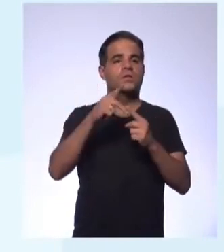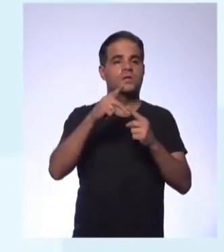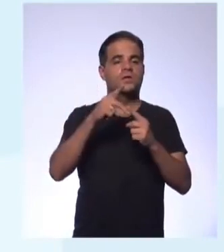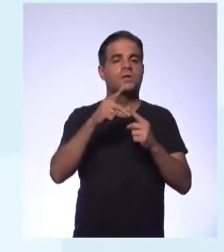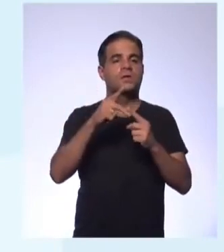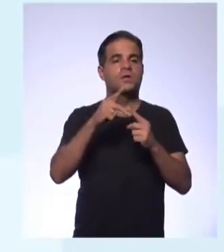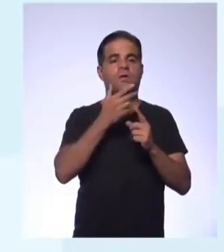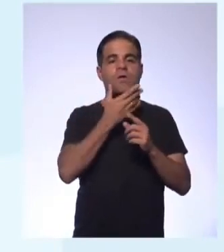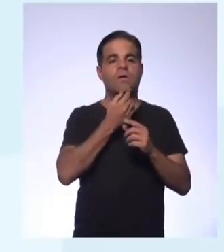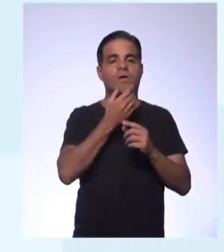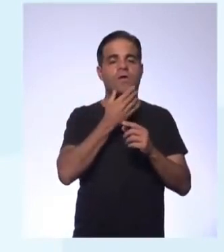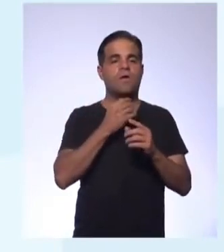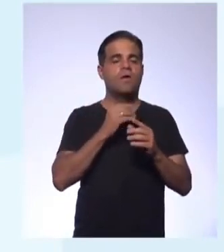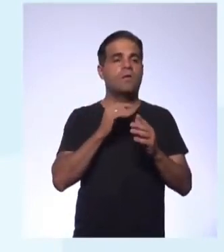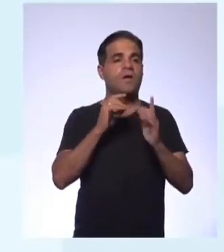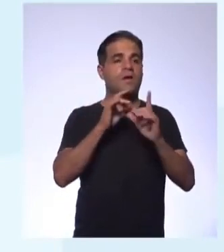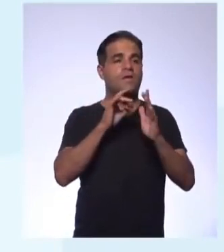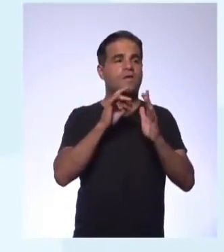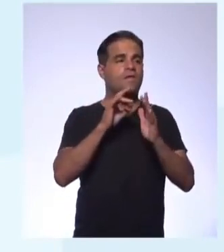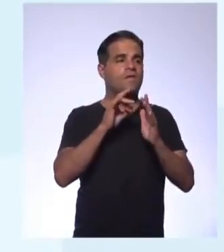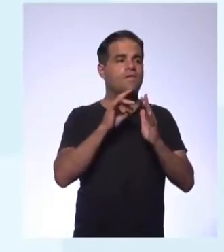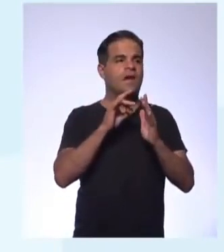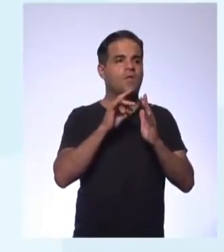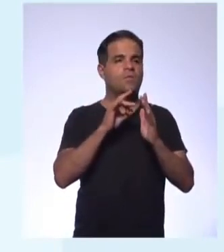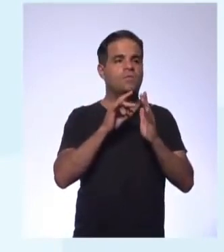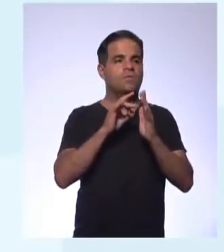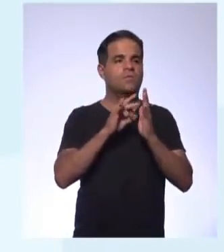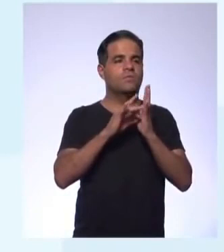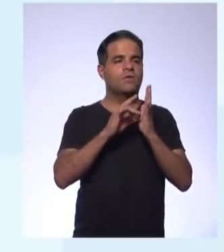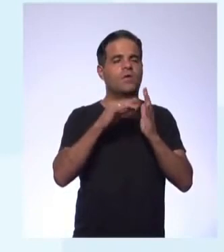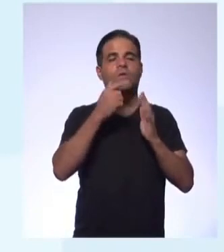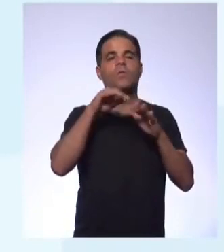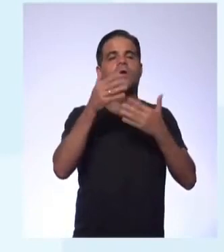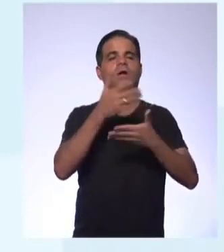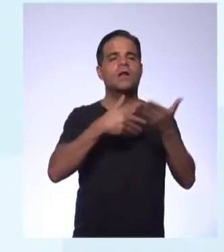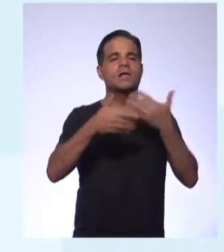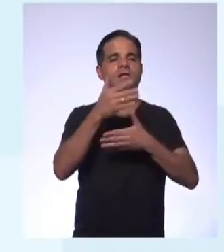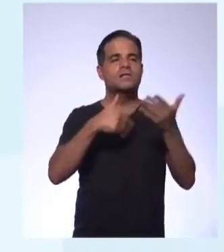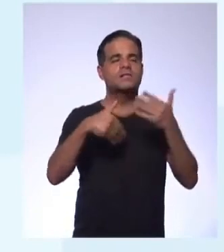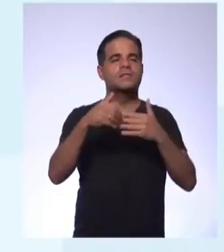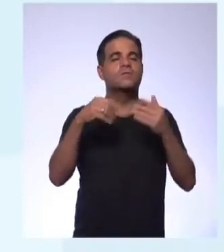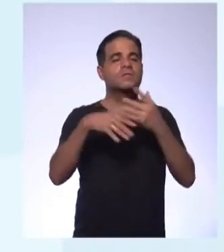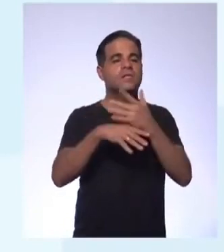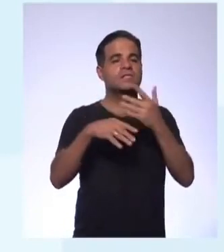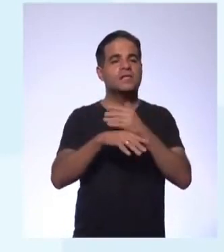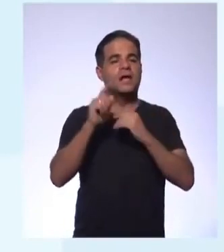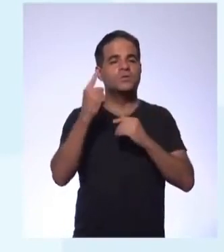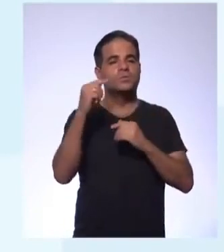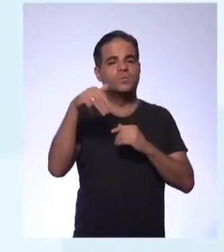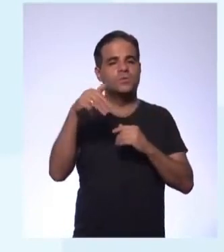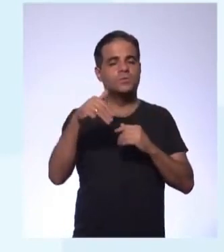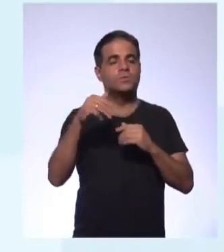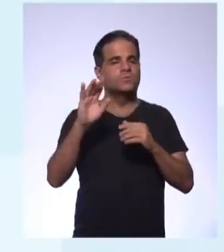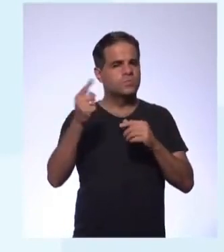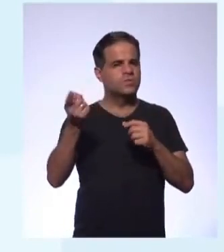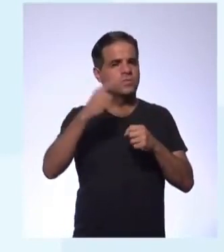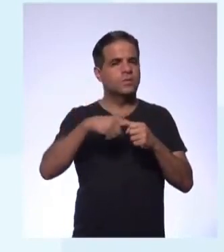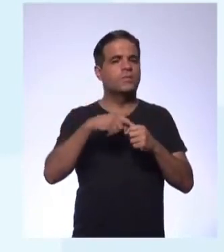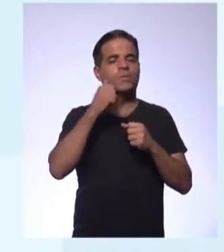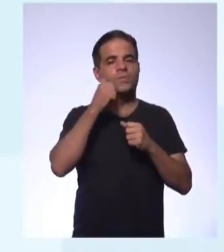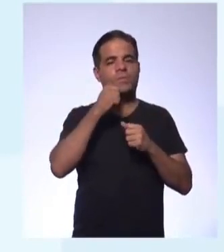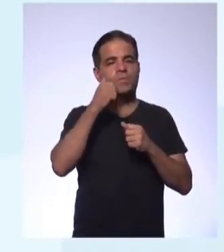Homem de Ferro? E à medida que você responde, pensa, qual a relação dele com esta cidade? 1 minuto, já voltamos.